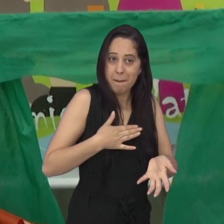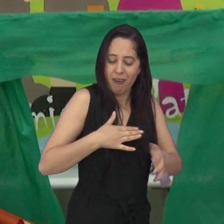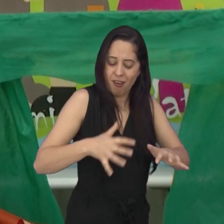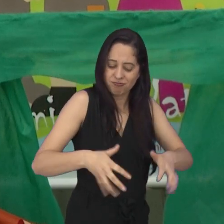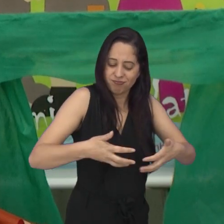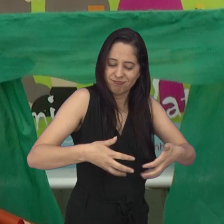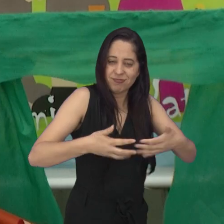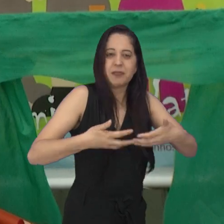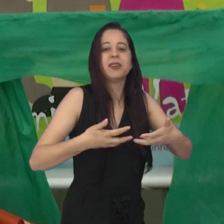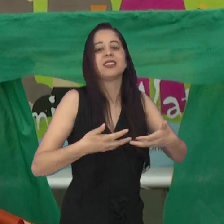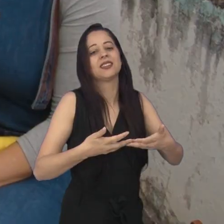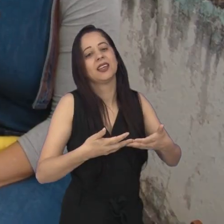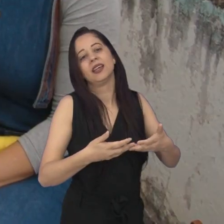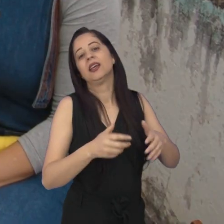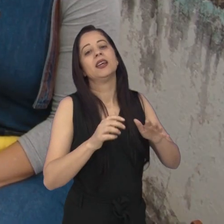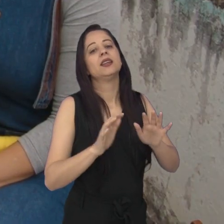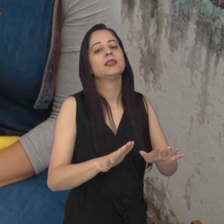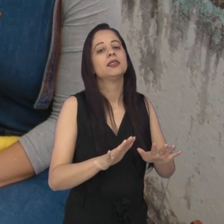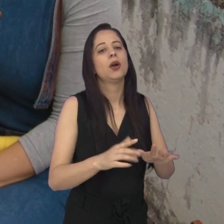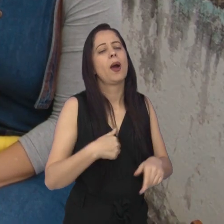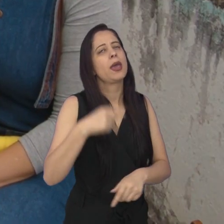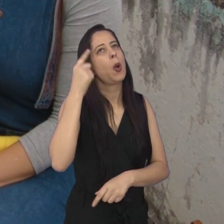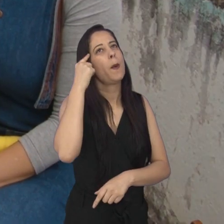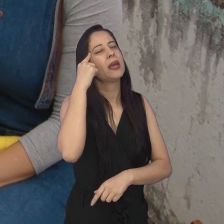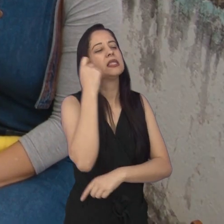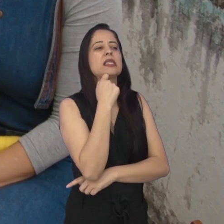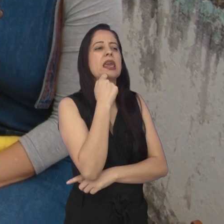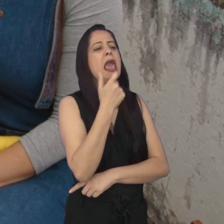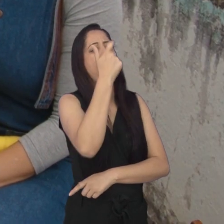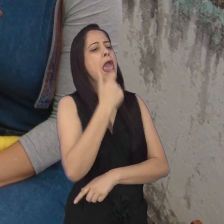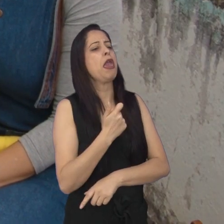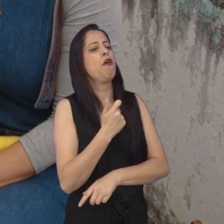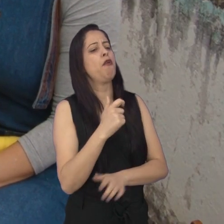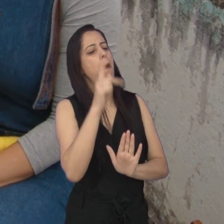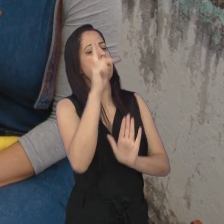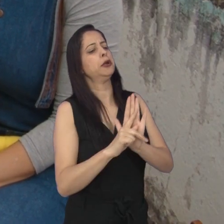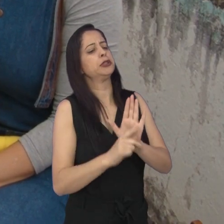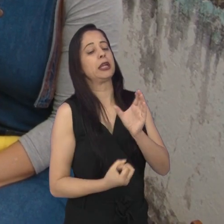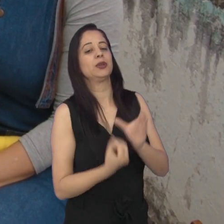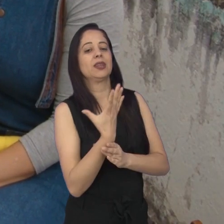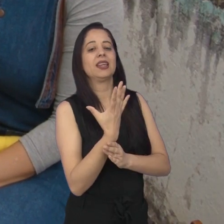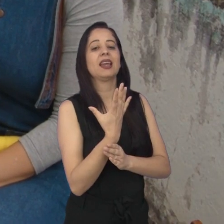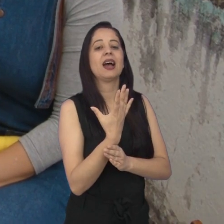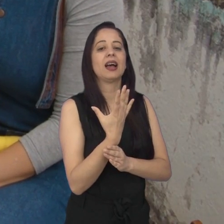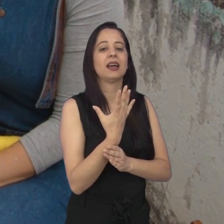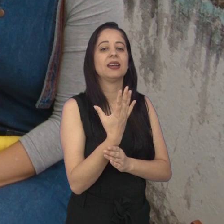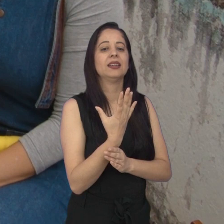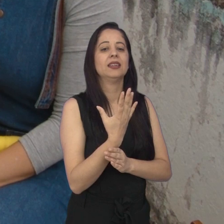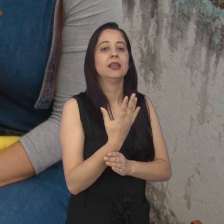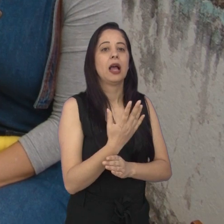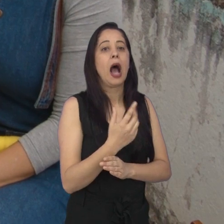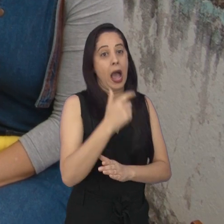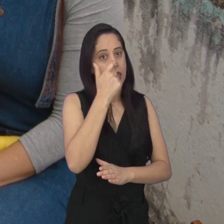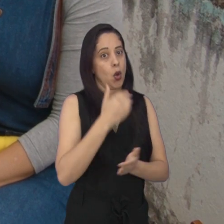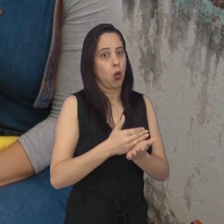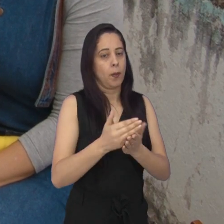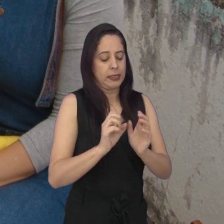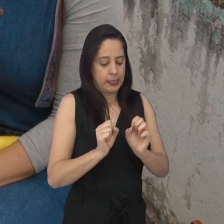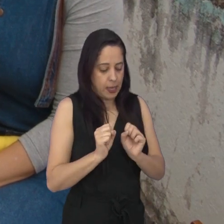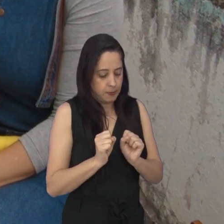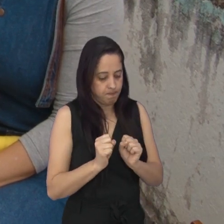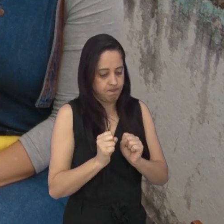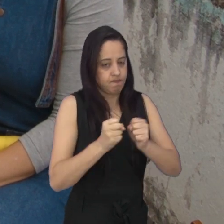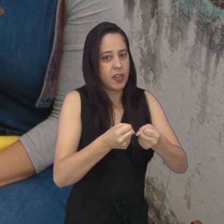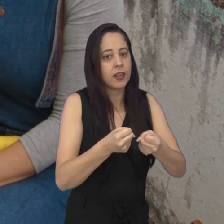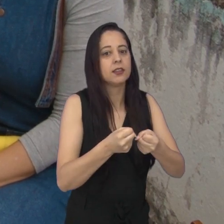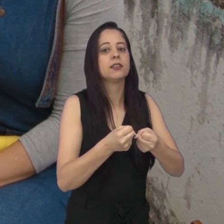né? E quando eu fui assim, por que não criar o meu projeto? Aí foi quando eu comecei a fazer uma dedicação maior.